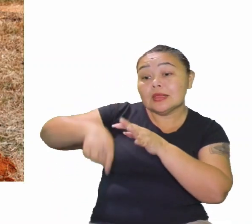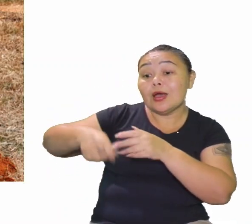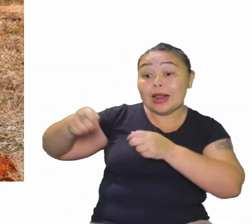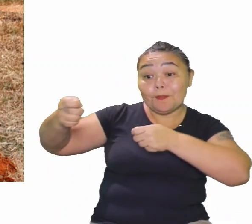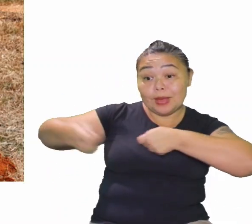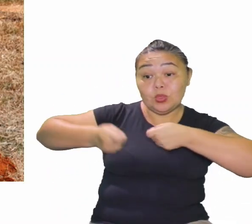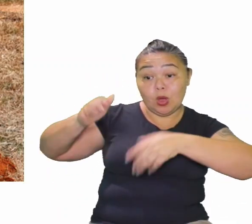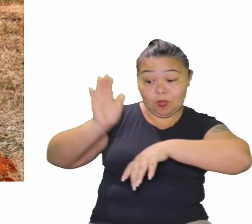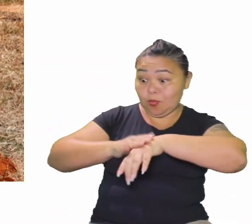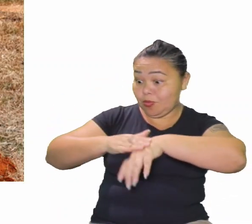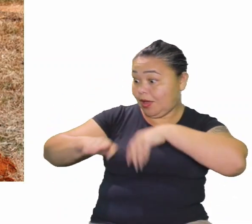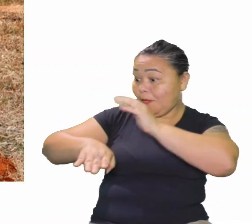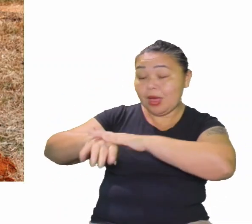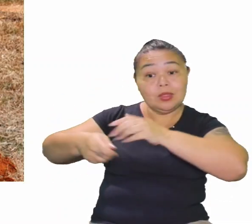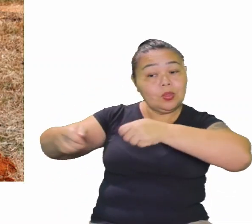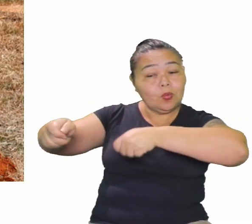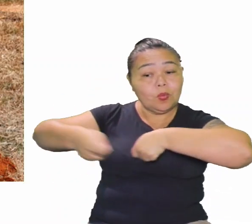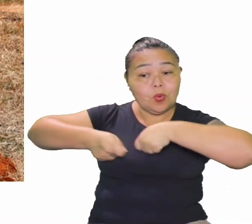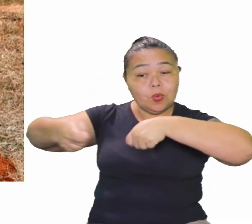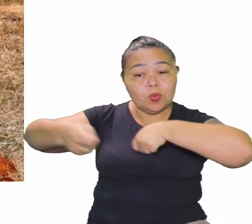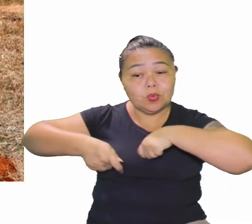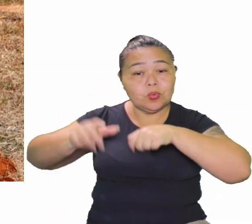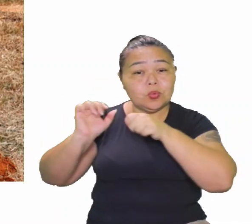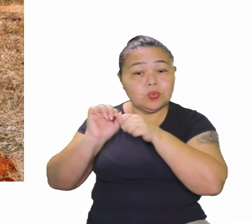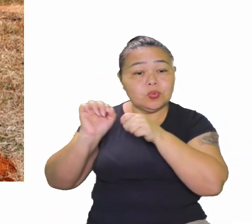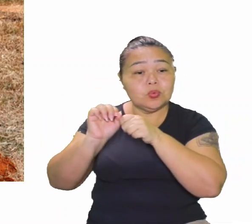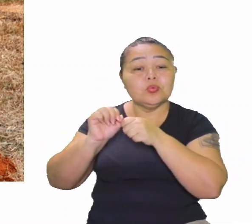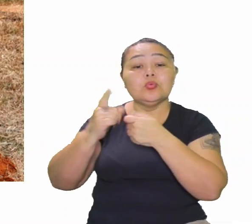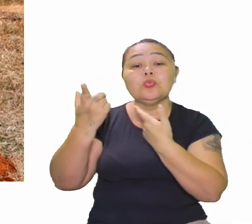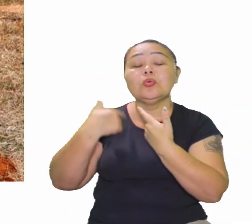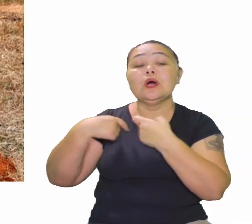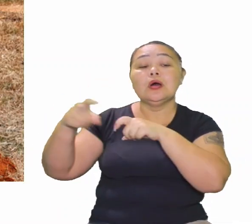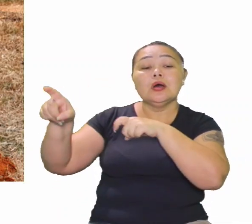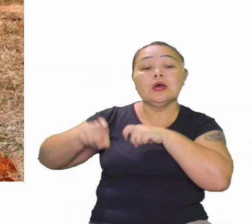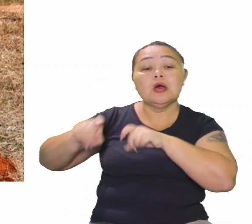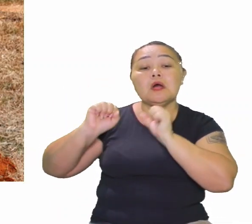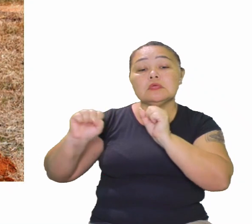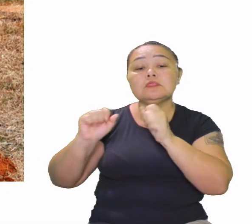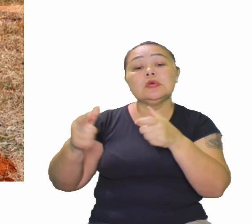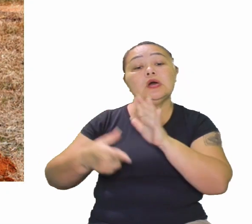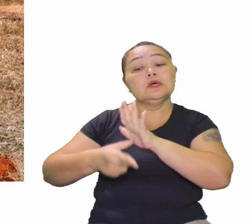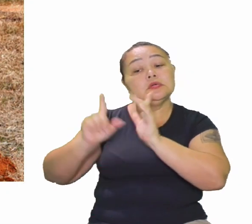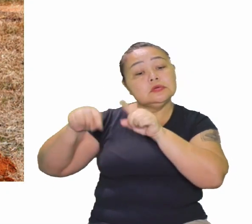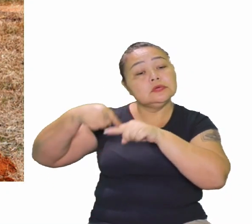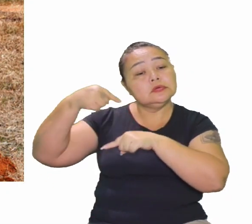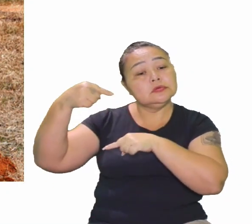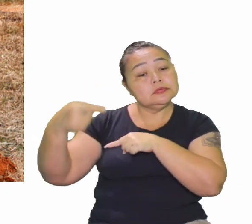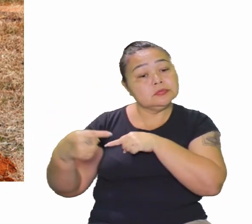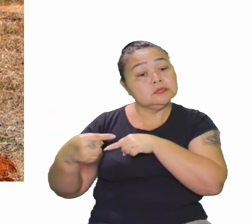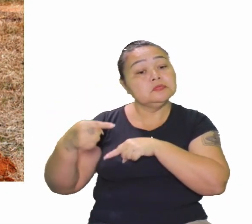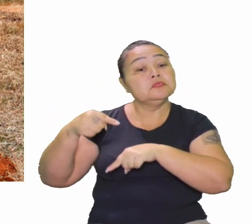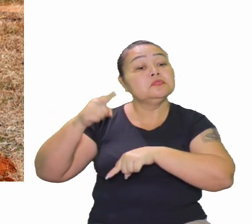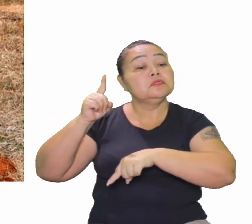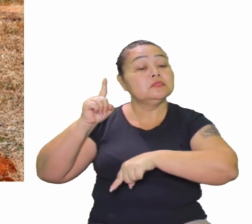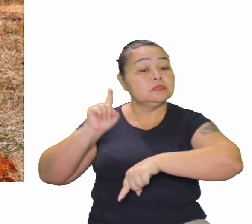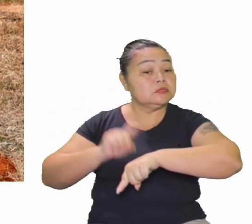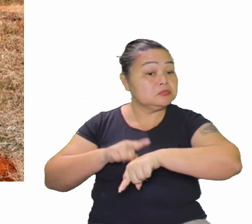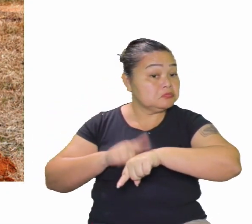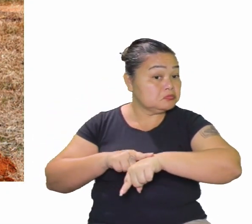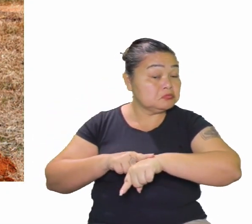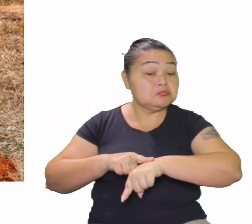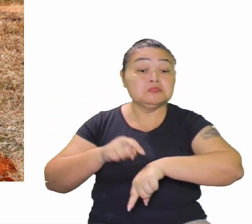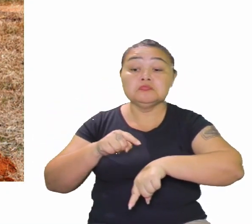produtoras de grãos. A semeadura da cultura agrícola pode ser realizada antes, depois